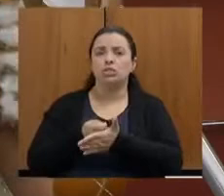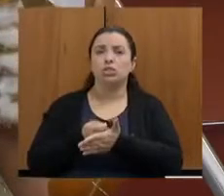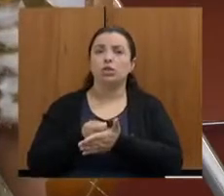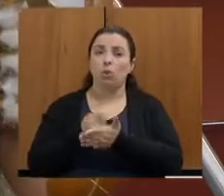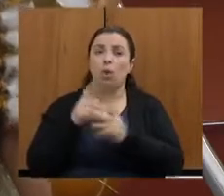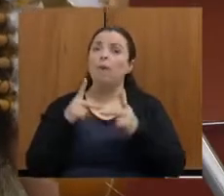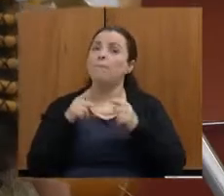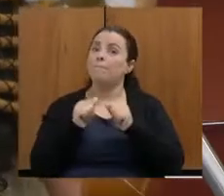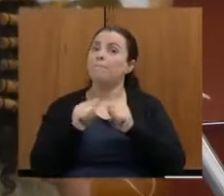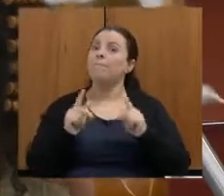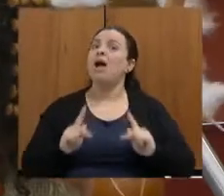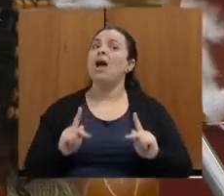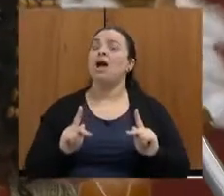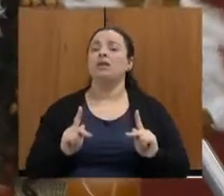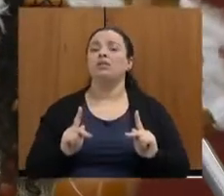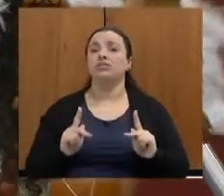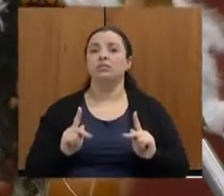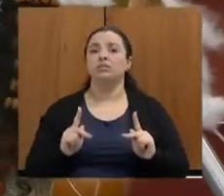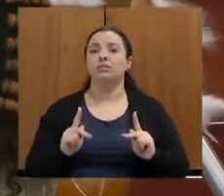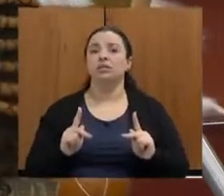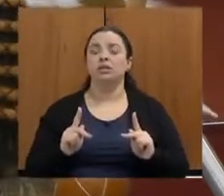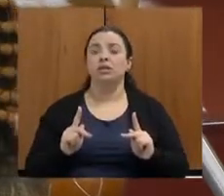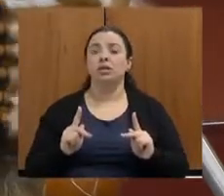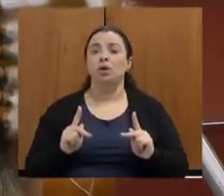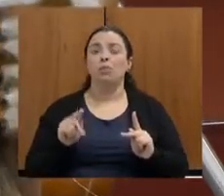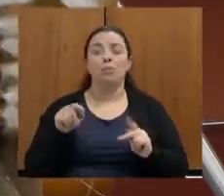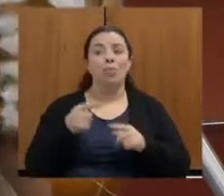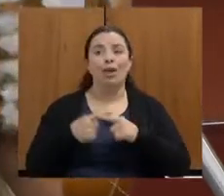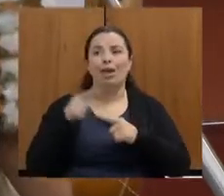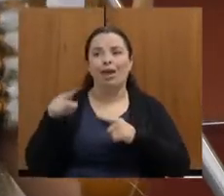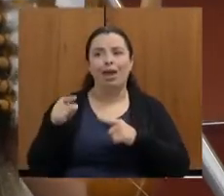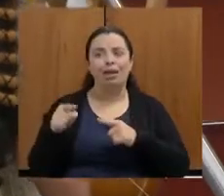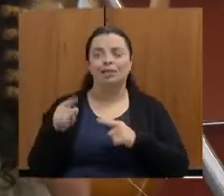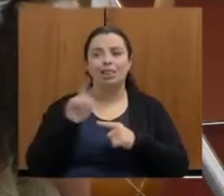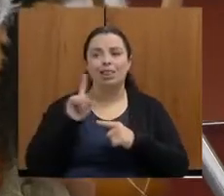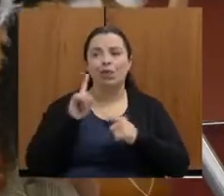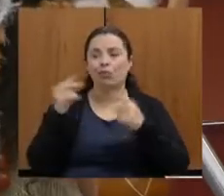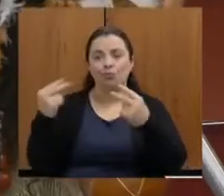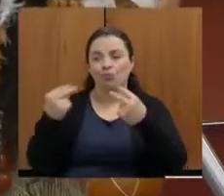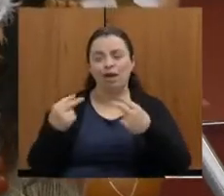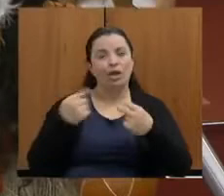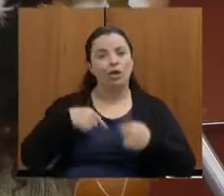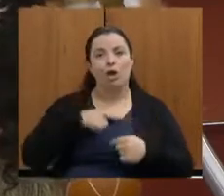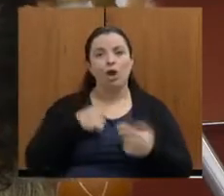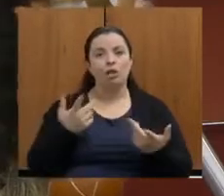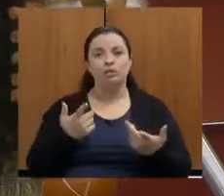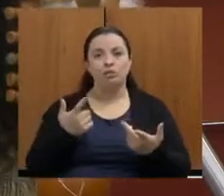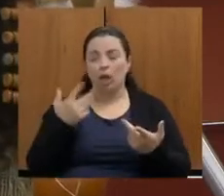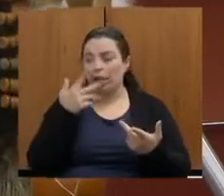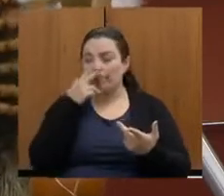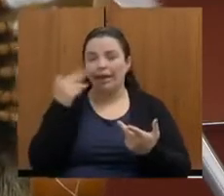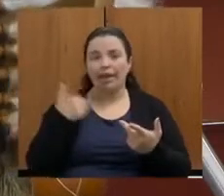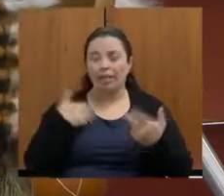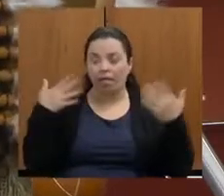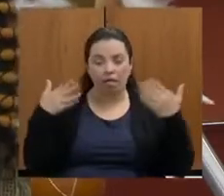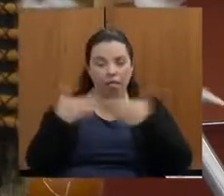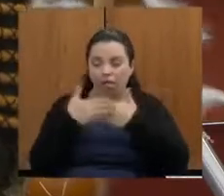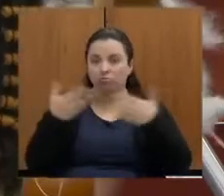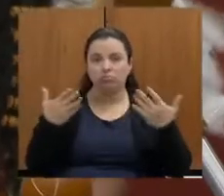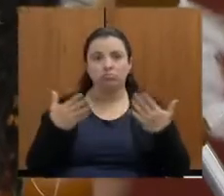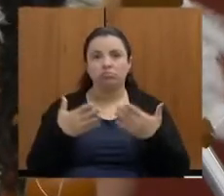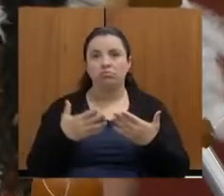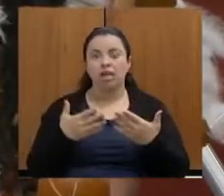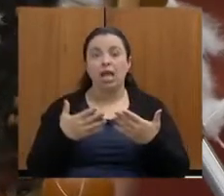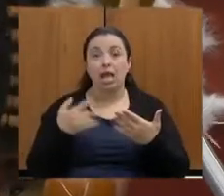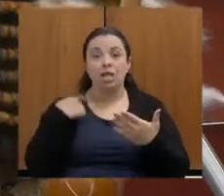possível porque eles eles não estão nos enxergando né para eles nós não somos invisíveis mesmo estando